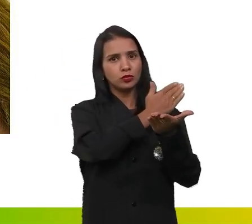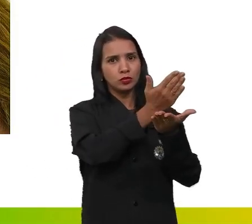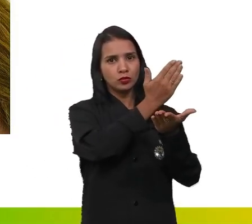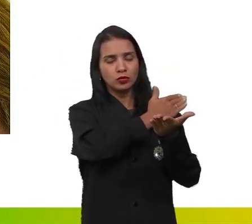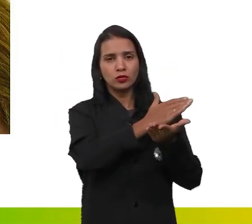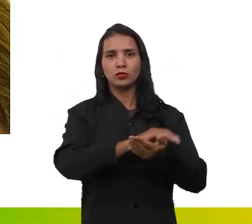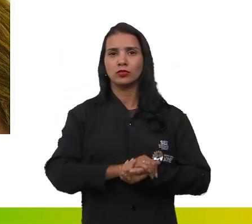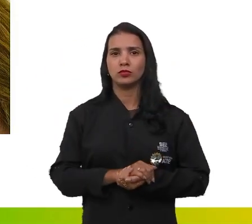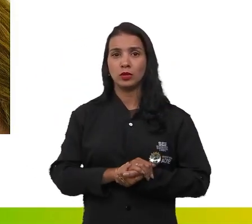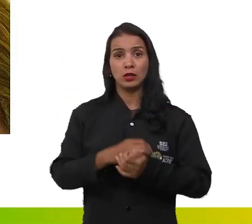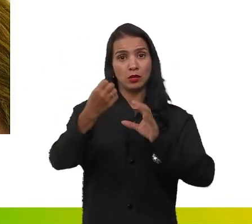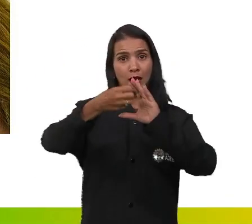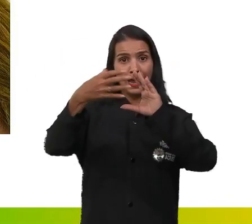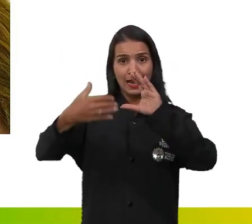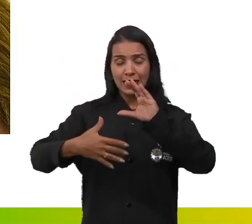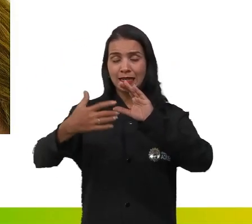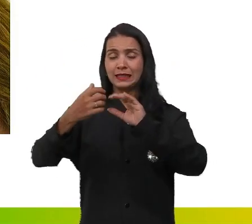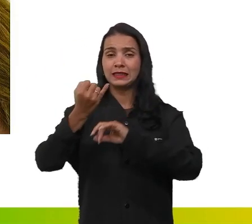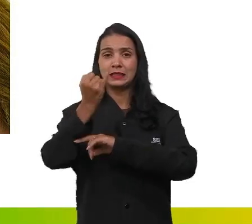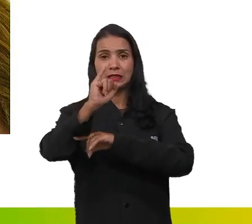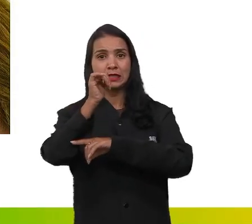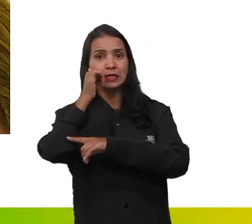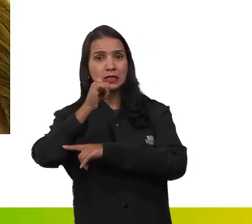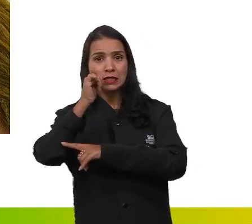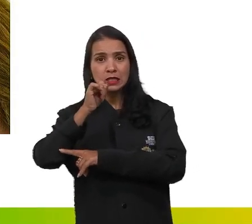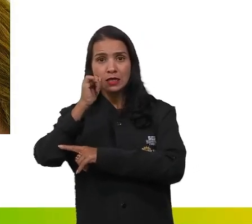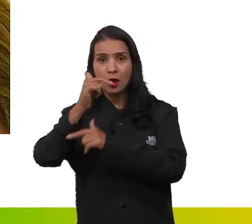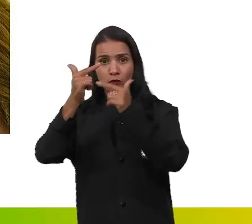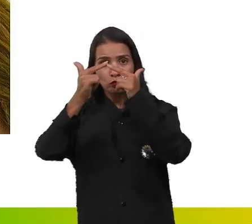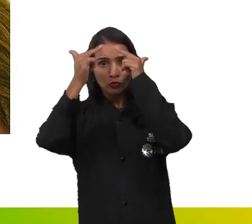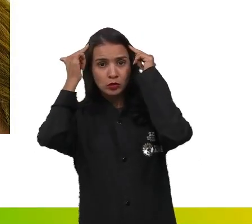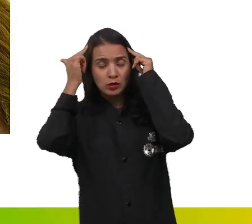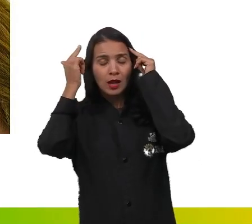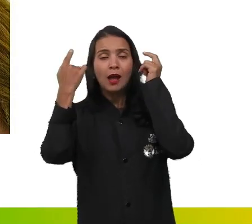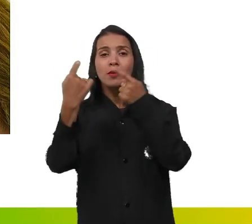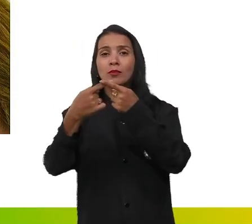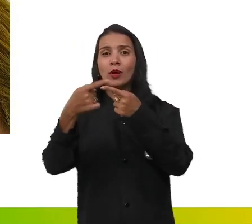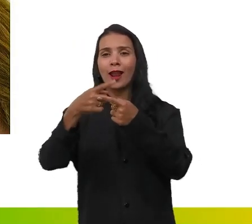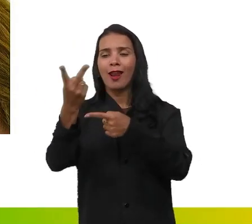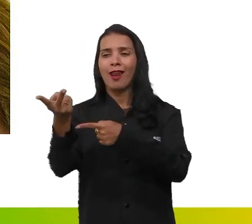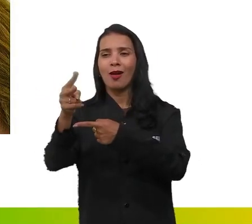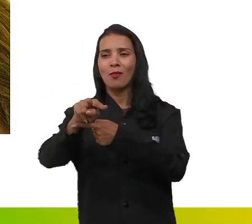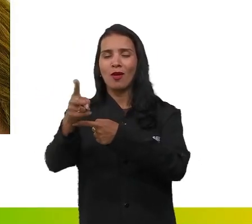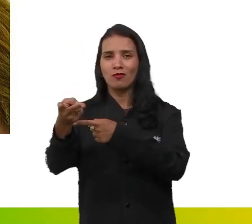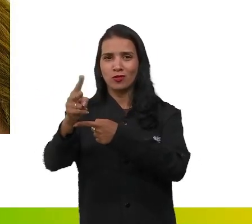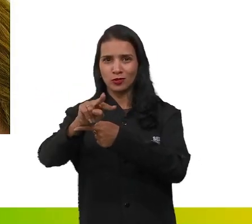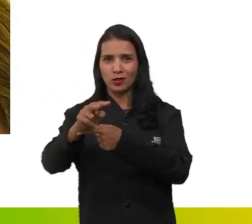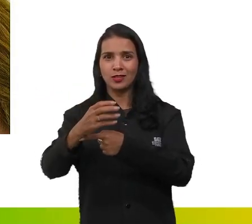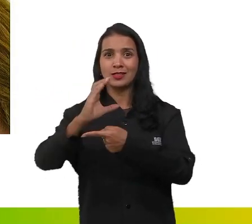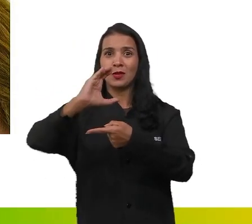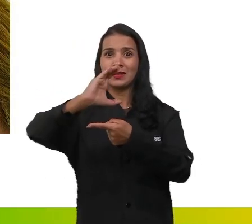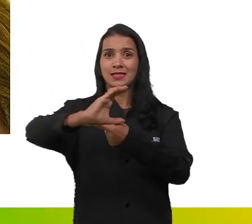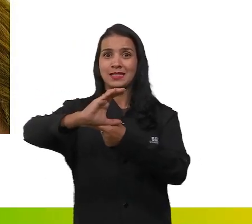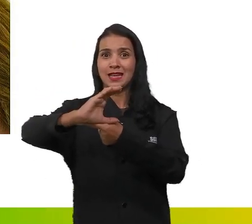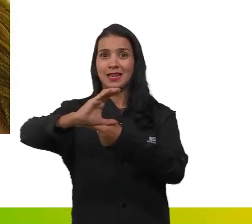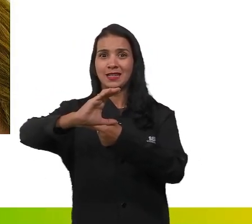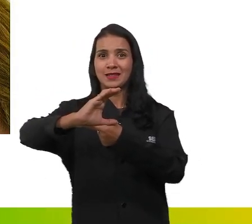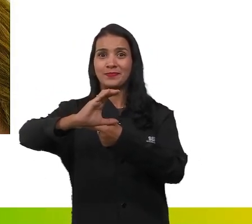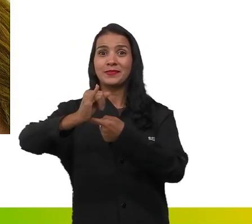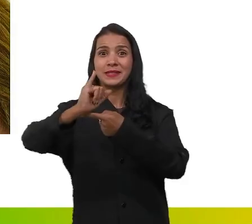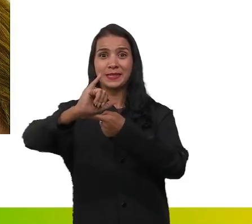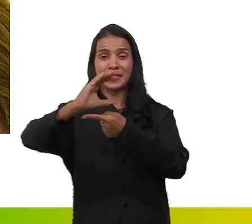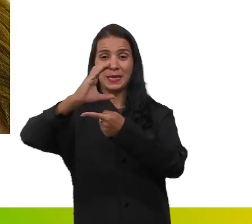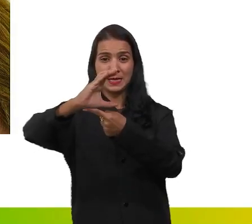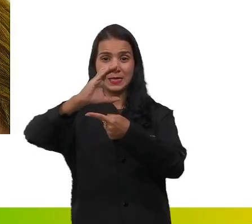se expressar, ela tem que estar em dose dupla. Por isso que a mulher aqui é calva, porque eu falei o quê? Czão na mulher ele é recessivo. O